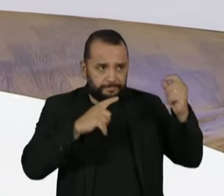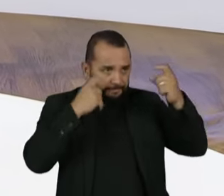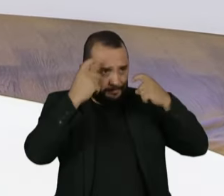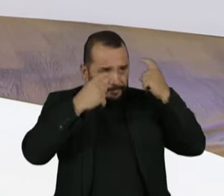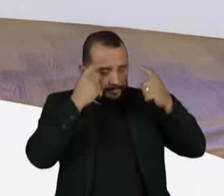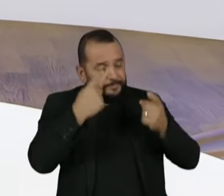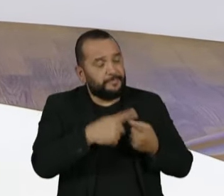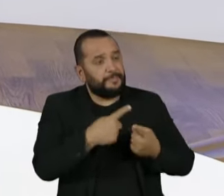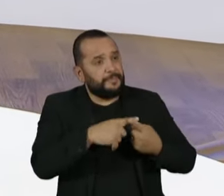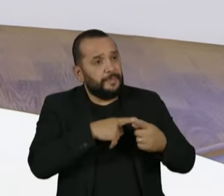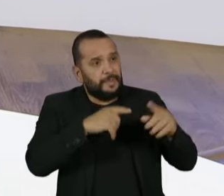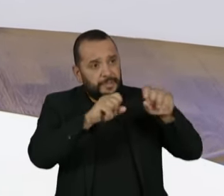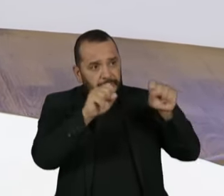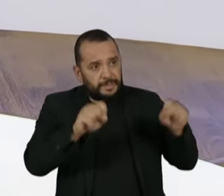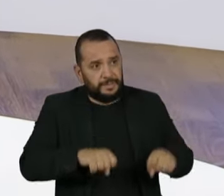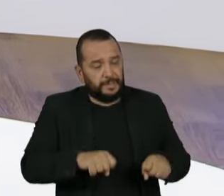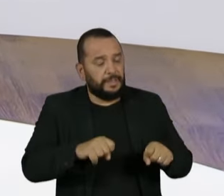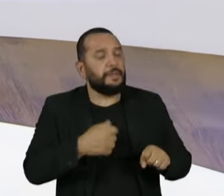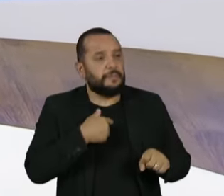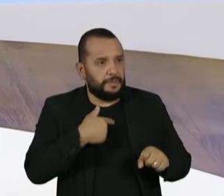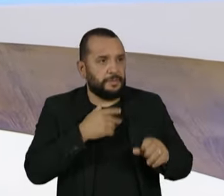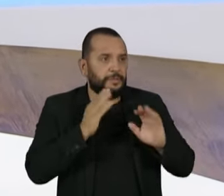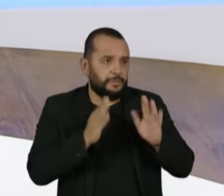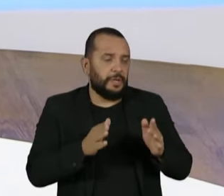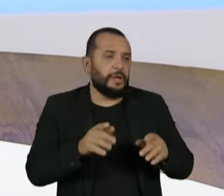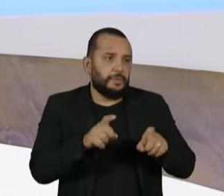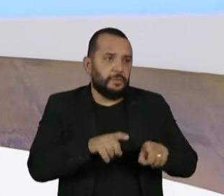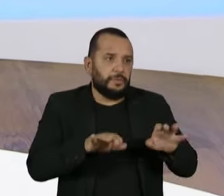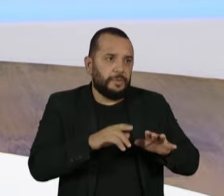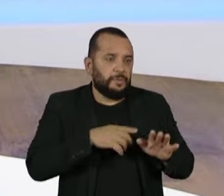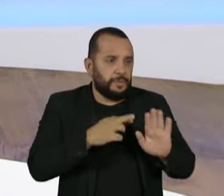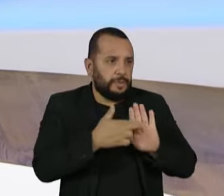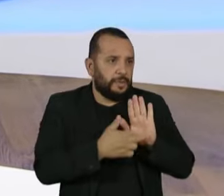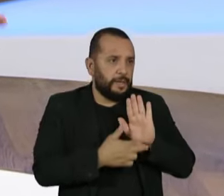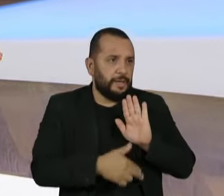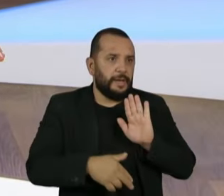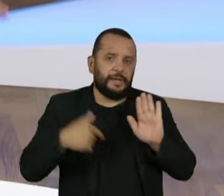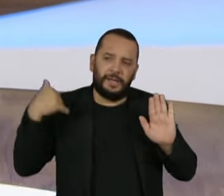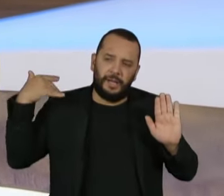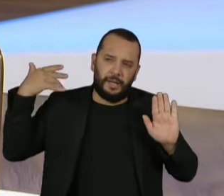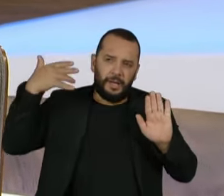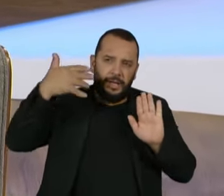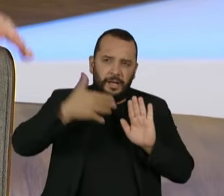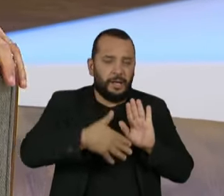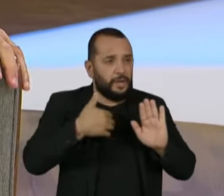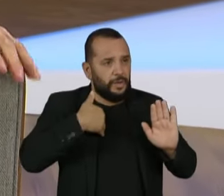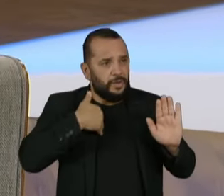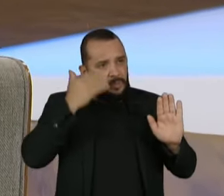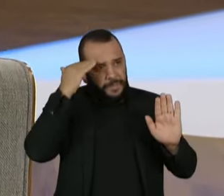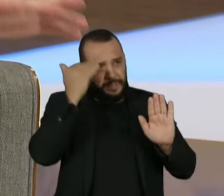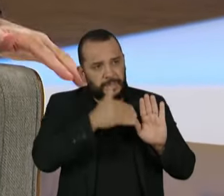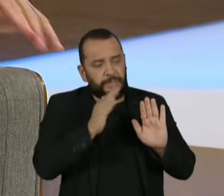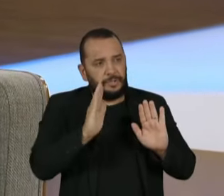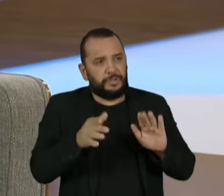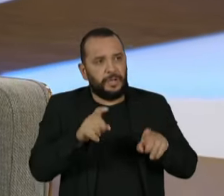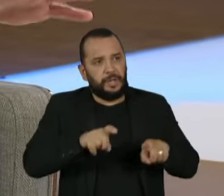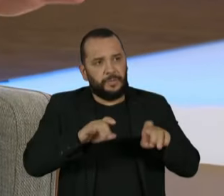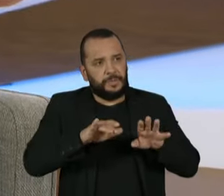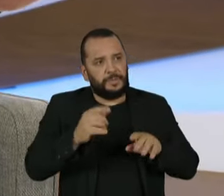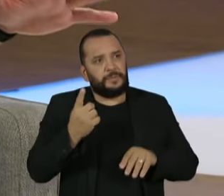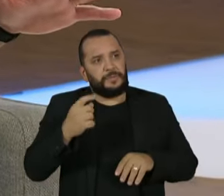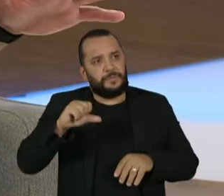computacionais que obedecem a regras bem antigas e bem estabelecidas da Computação da década de 30 de